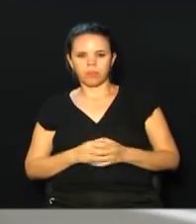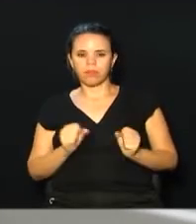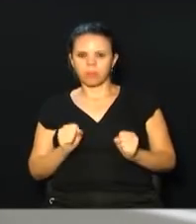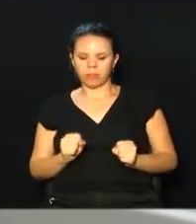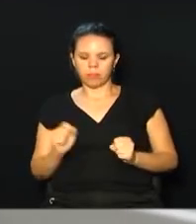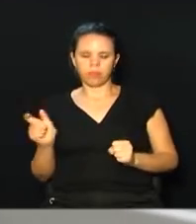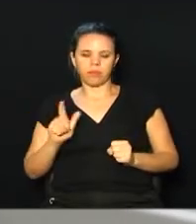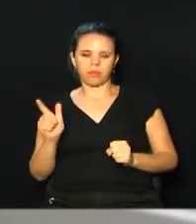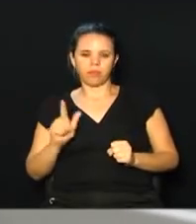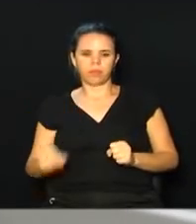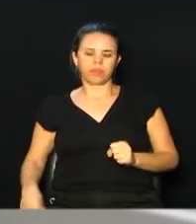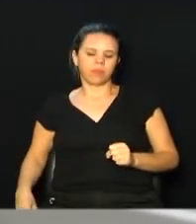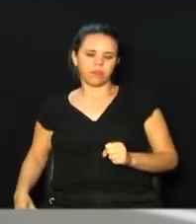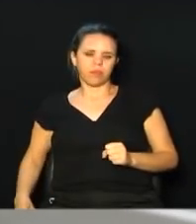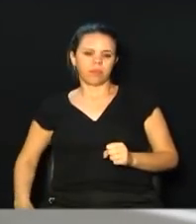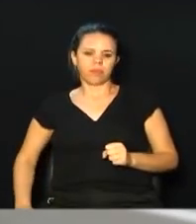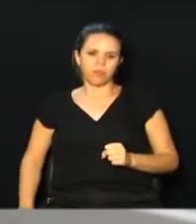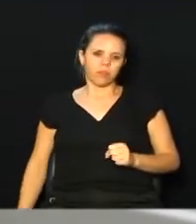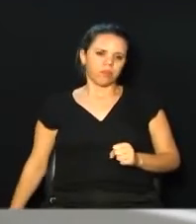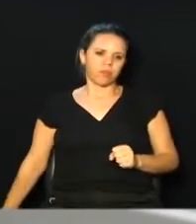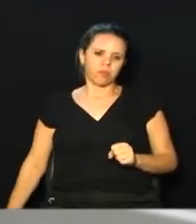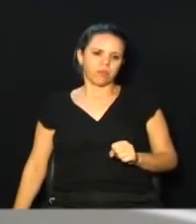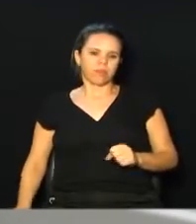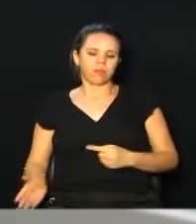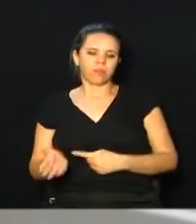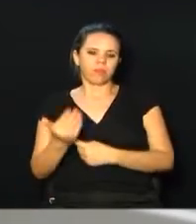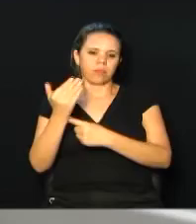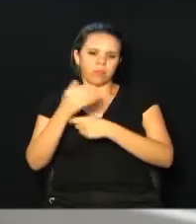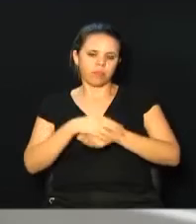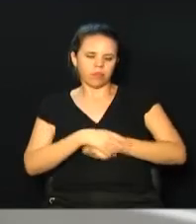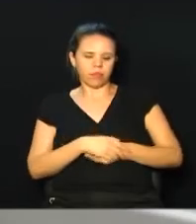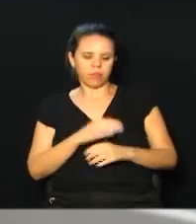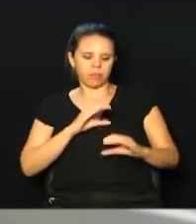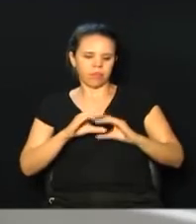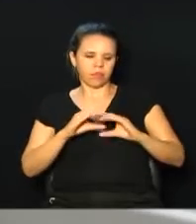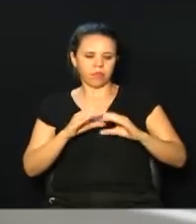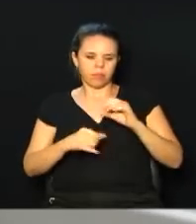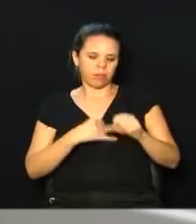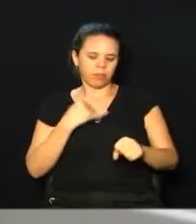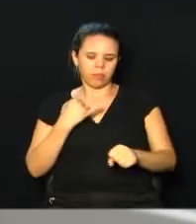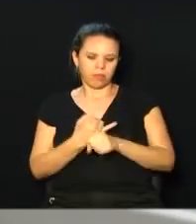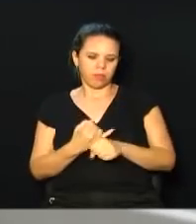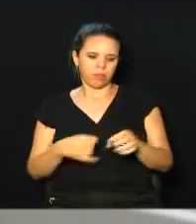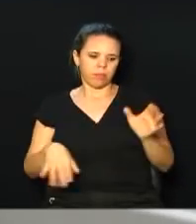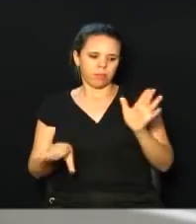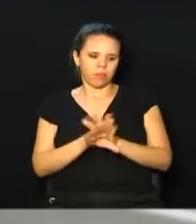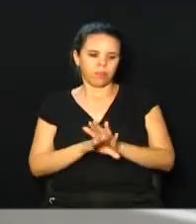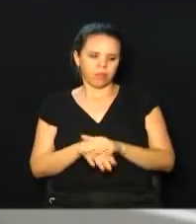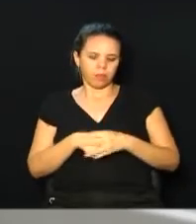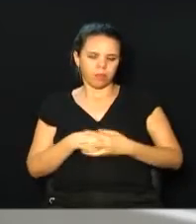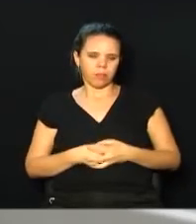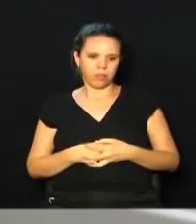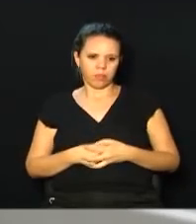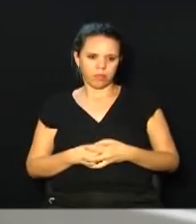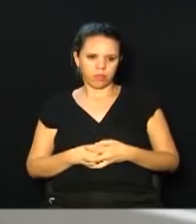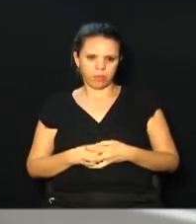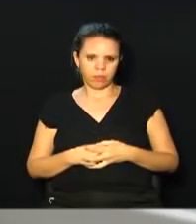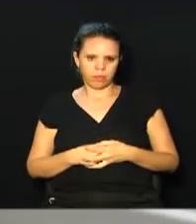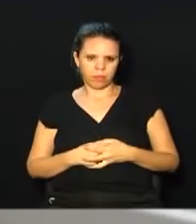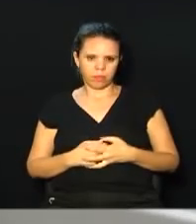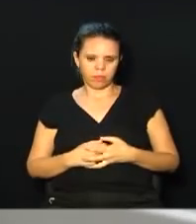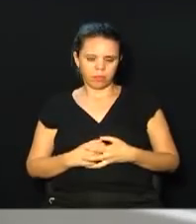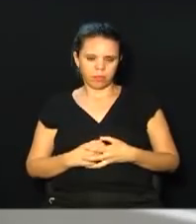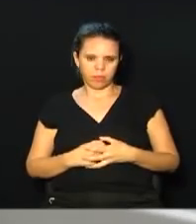claro, fazer esse uso também da tecnologia, da internet, para chegar até o parlamentar. Além disso,